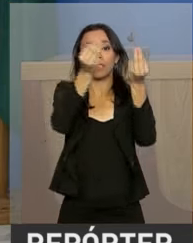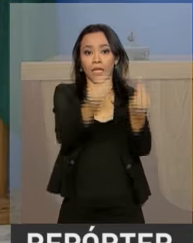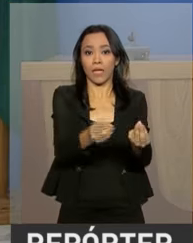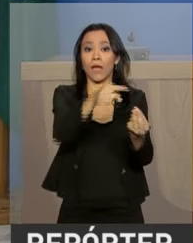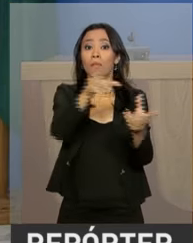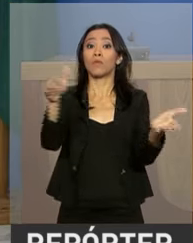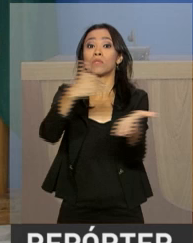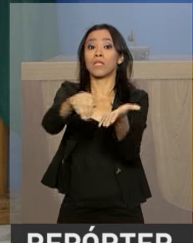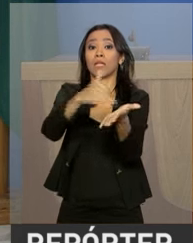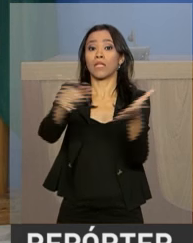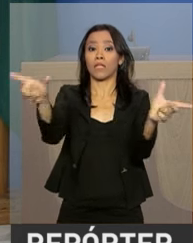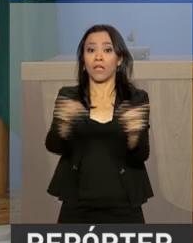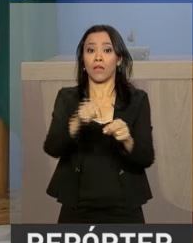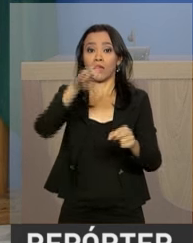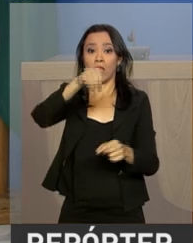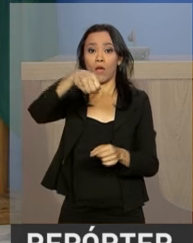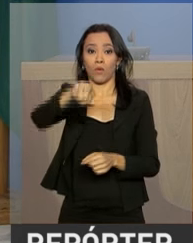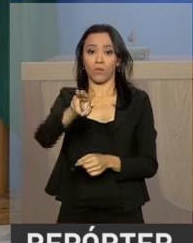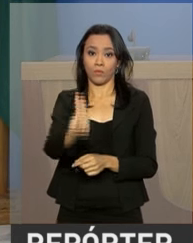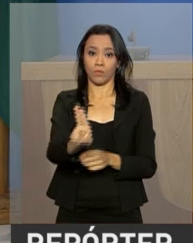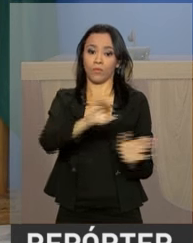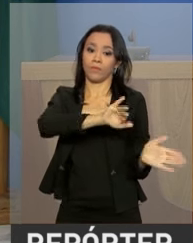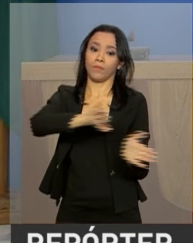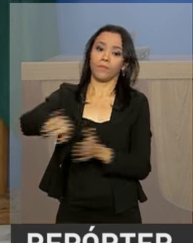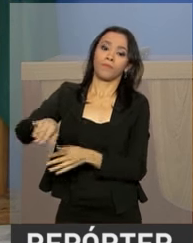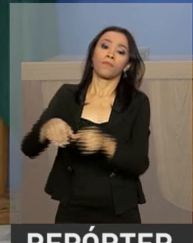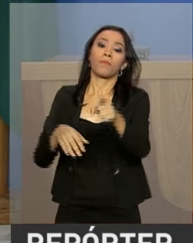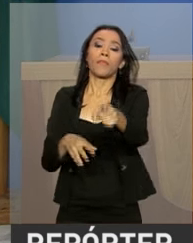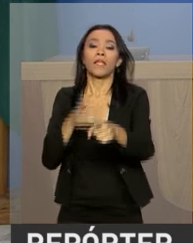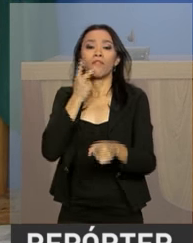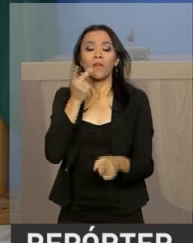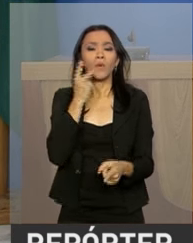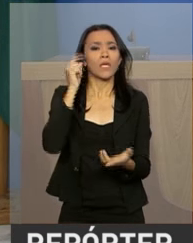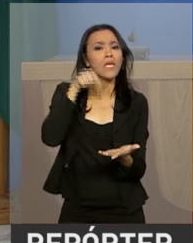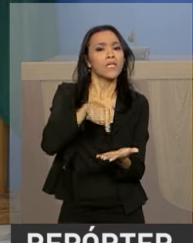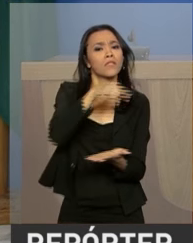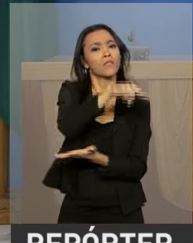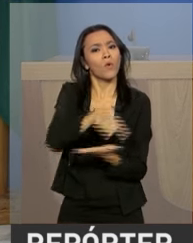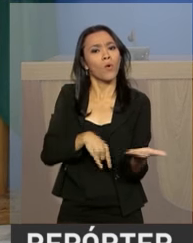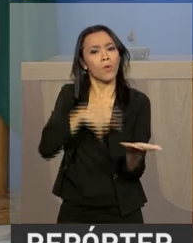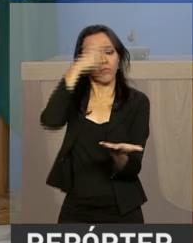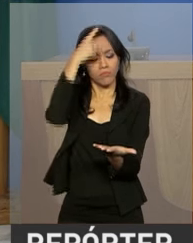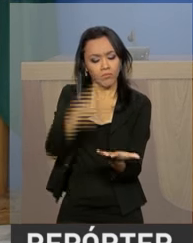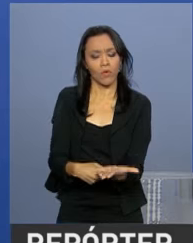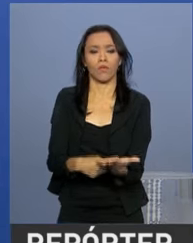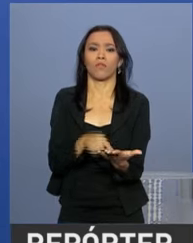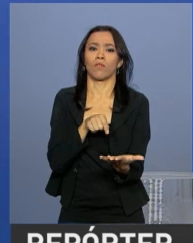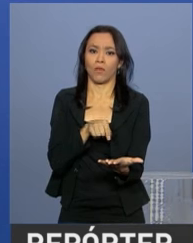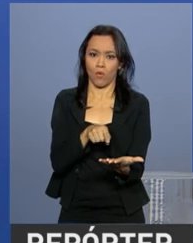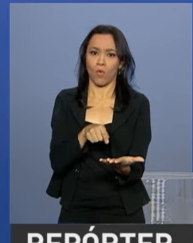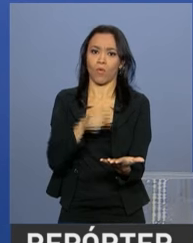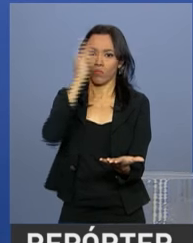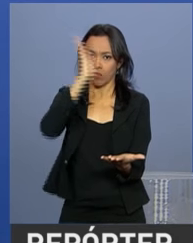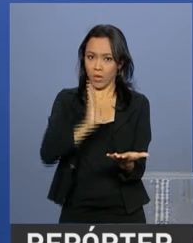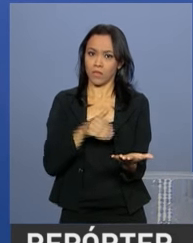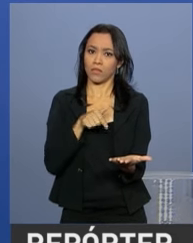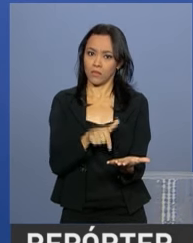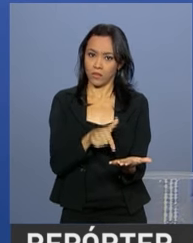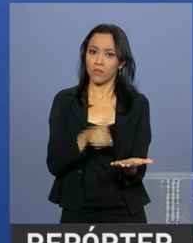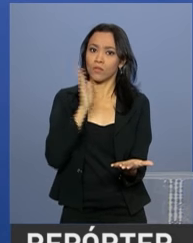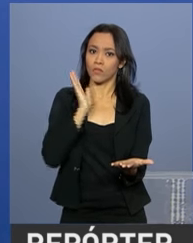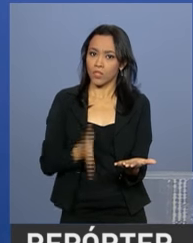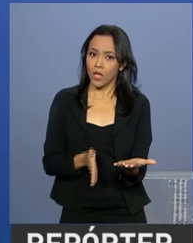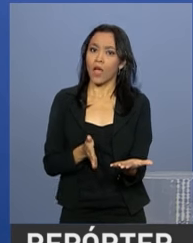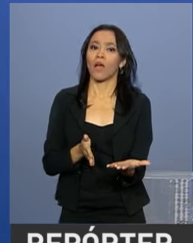A ratificação transforma as metas brasileiras em compromisso oficial. Isso é importante a gente dizer. Está